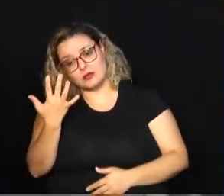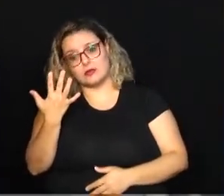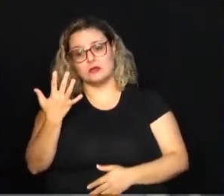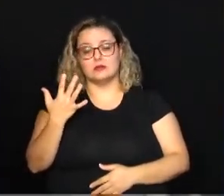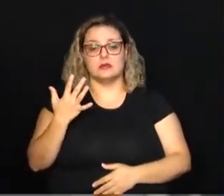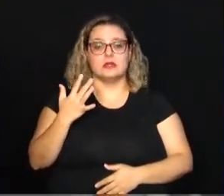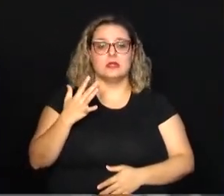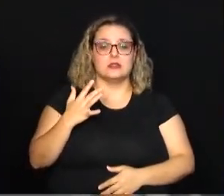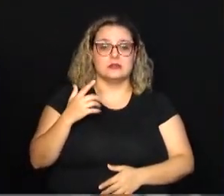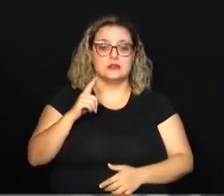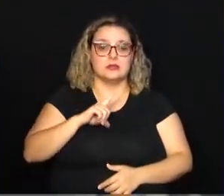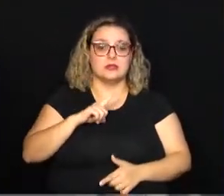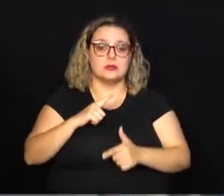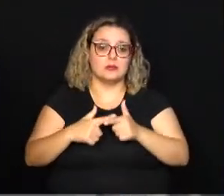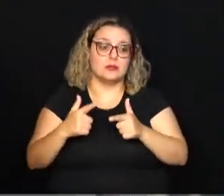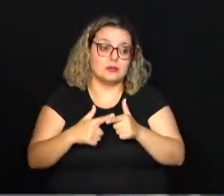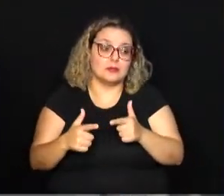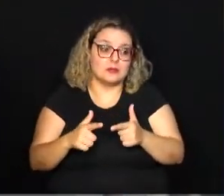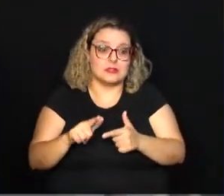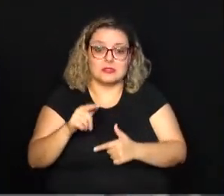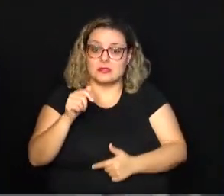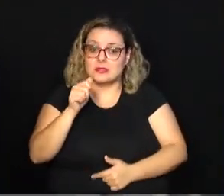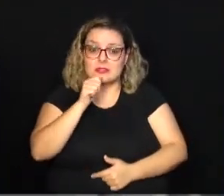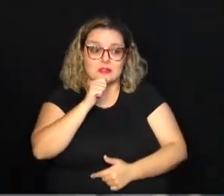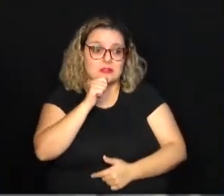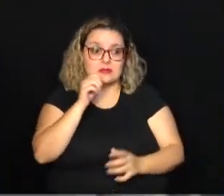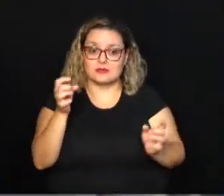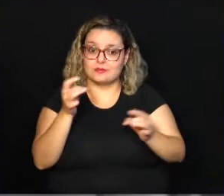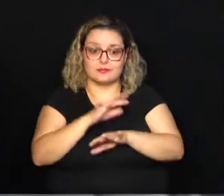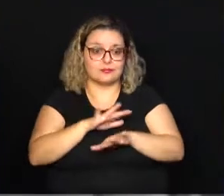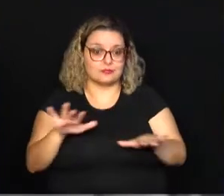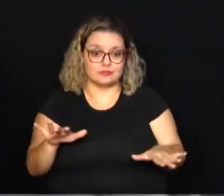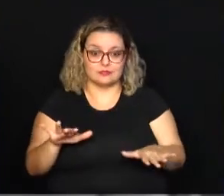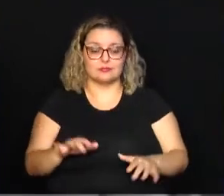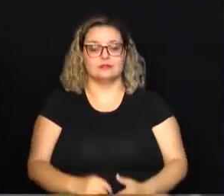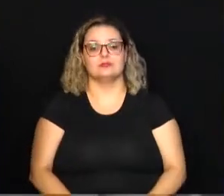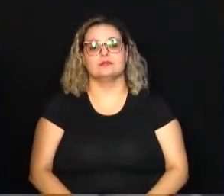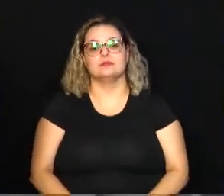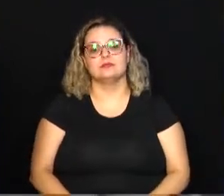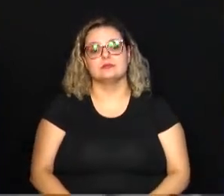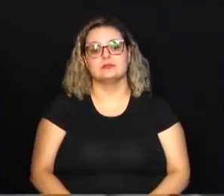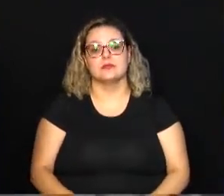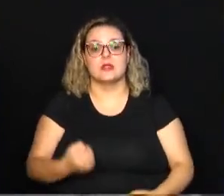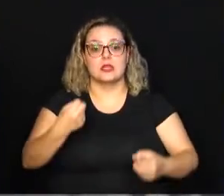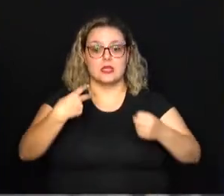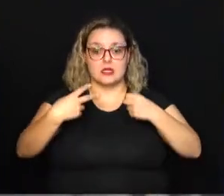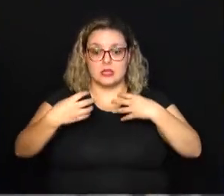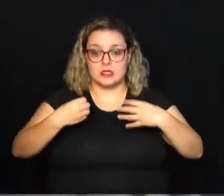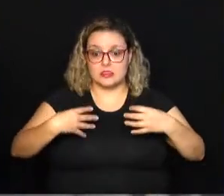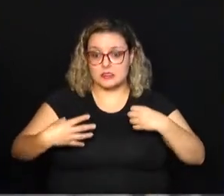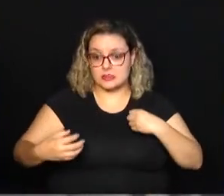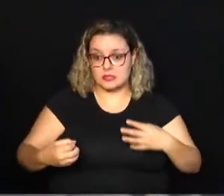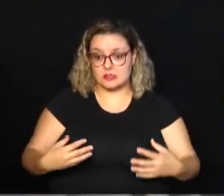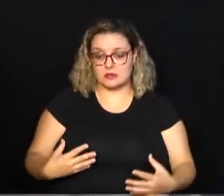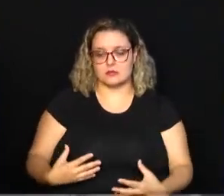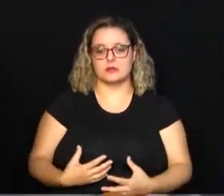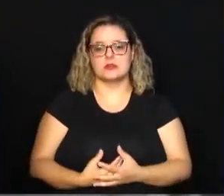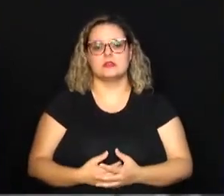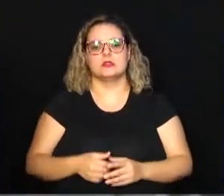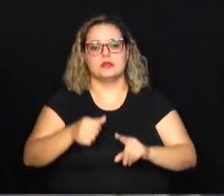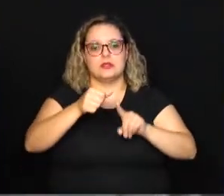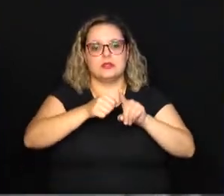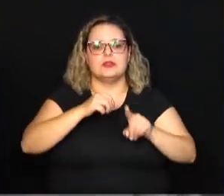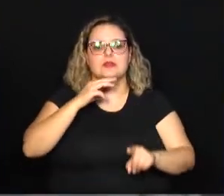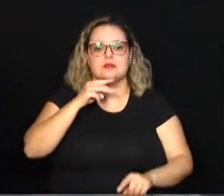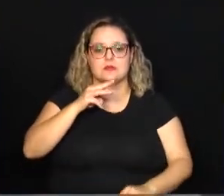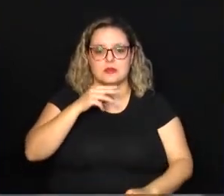é isso que acontece. Exames represados, que foi sua última questão. Desde março de